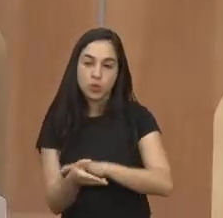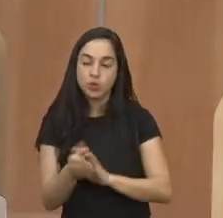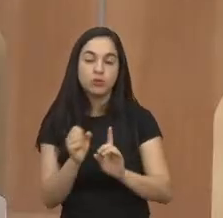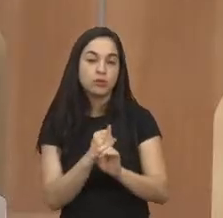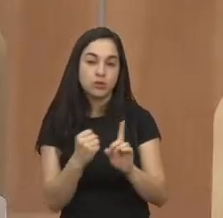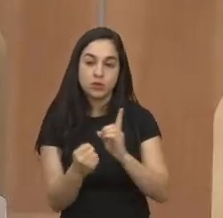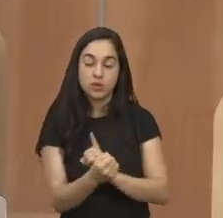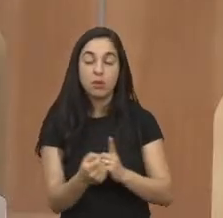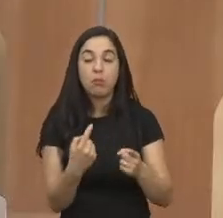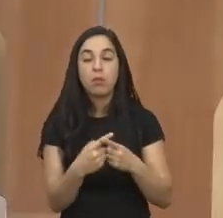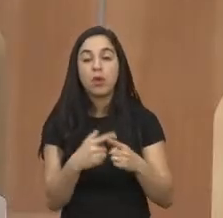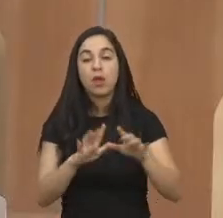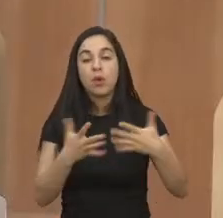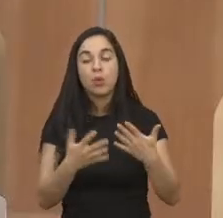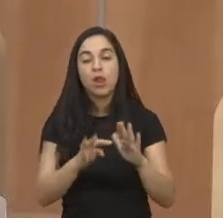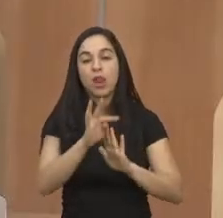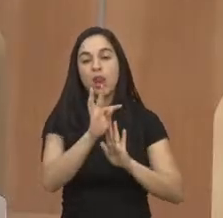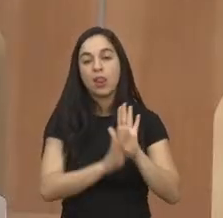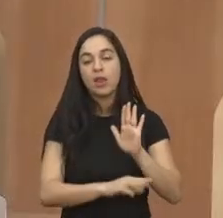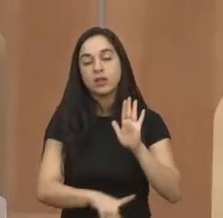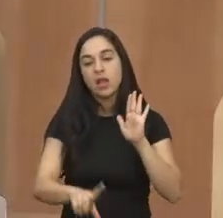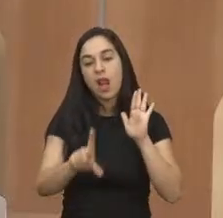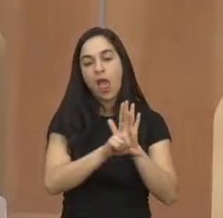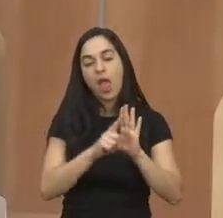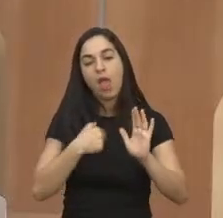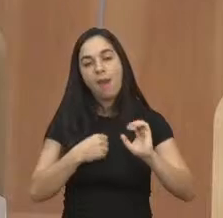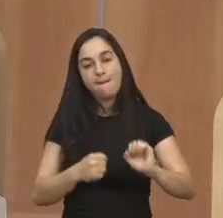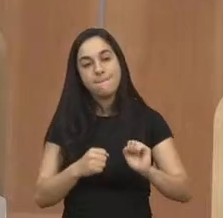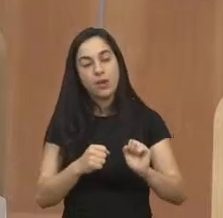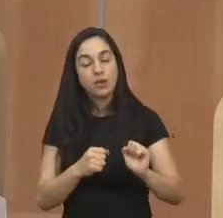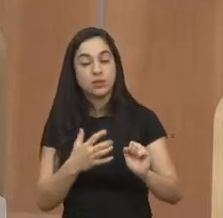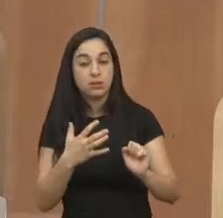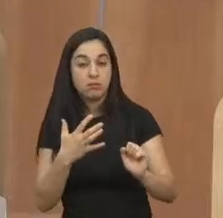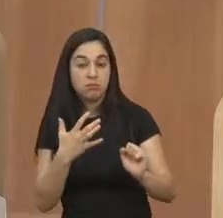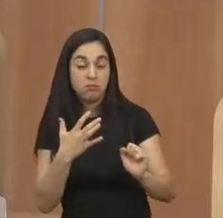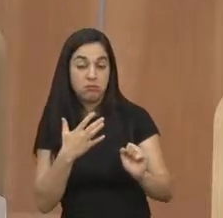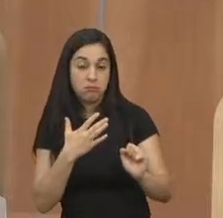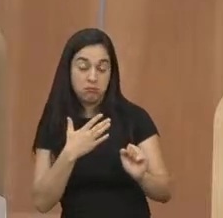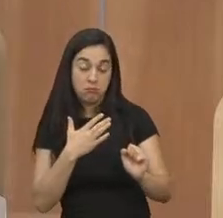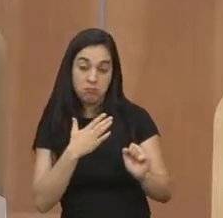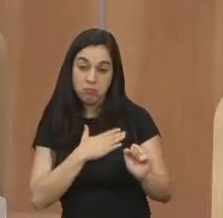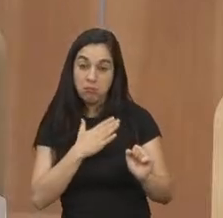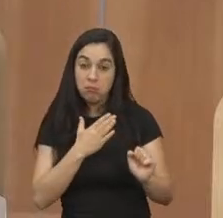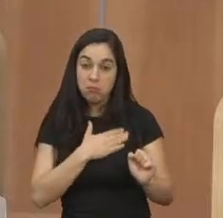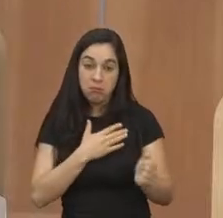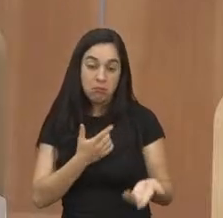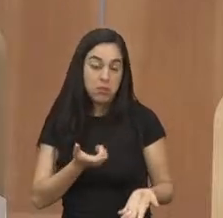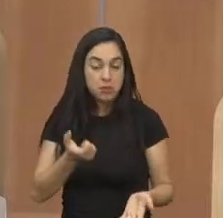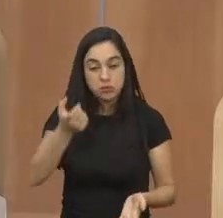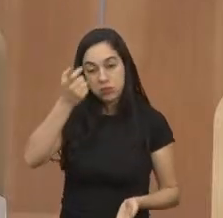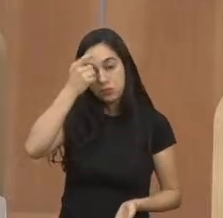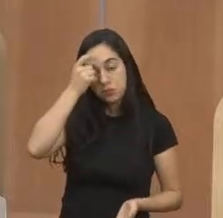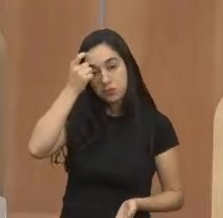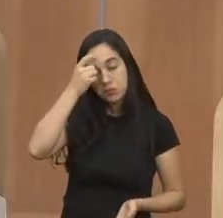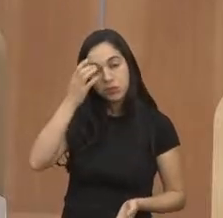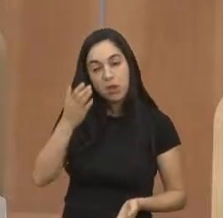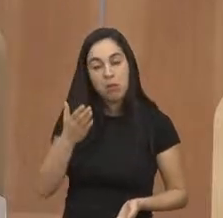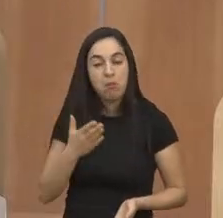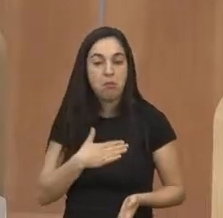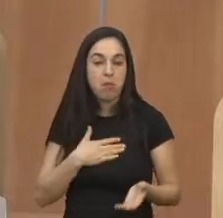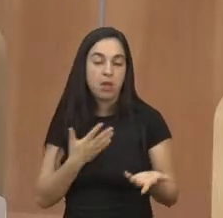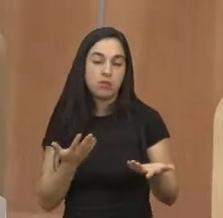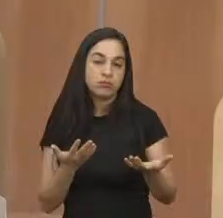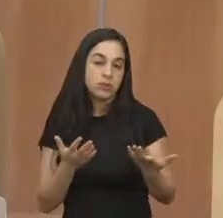da lei, eu posso interpretar de uma forma, com base nos meus princípios, e o vereador Neto pode interpretar de